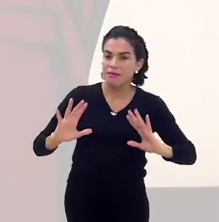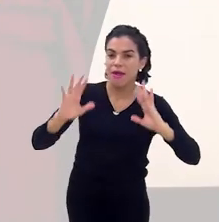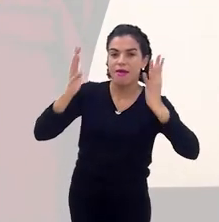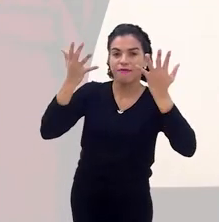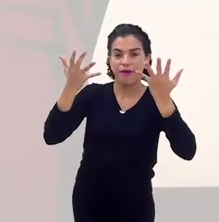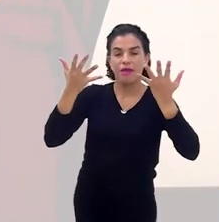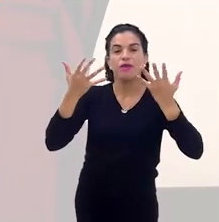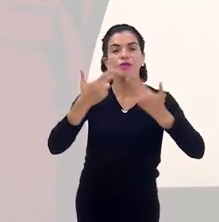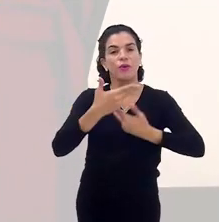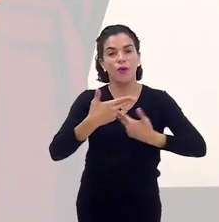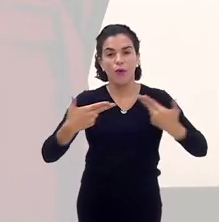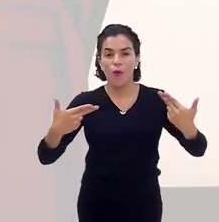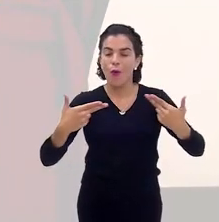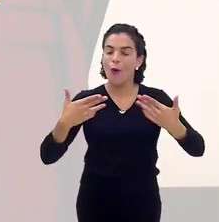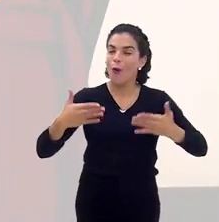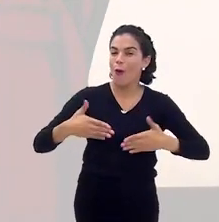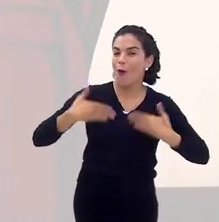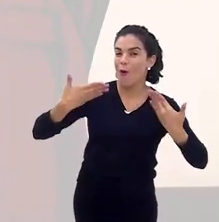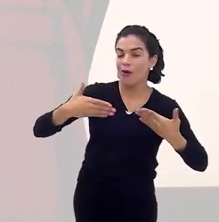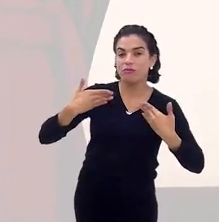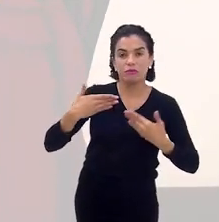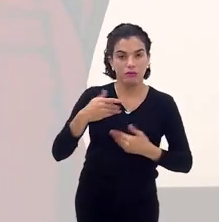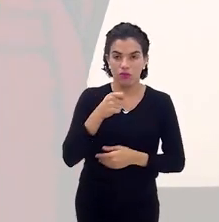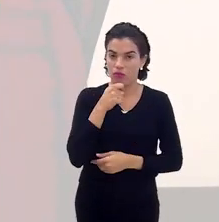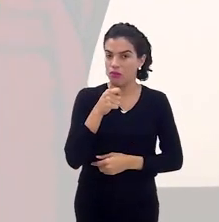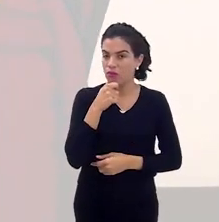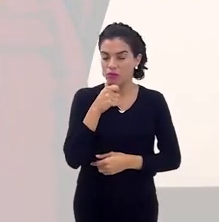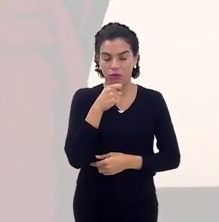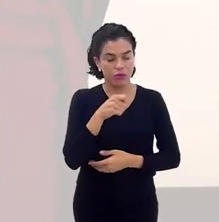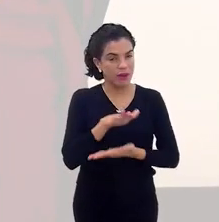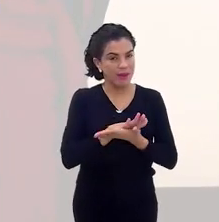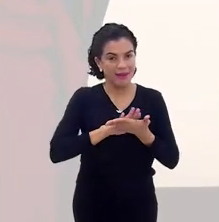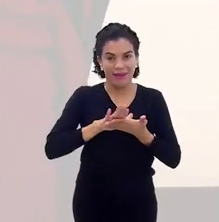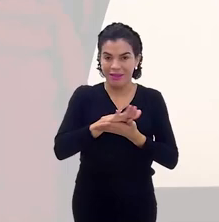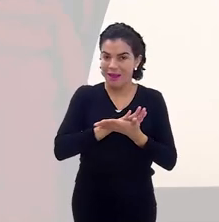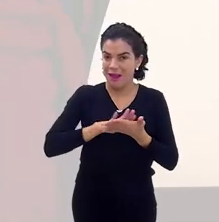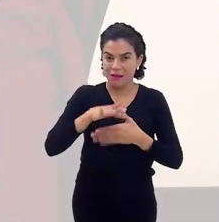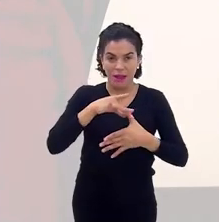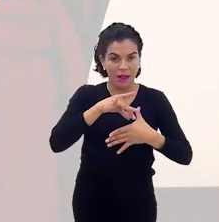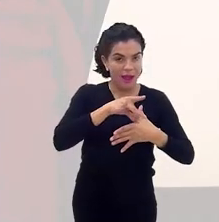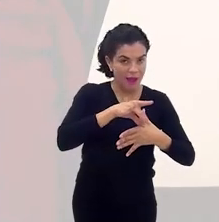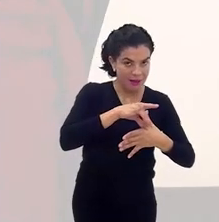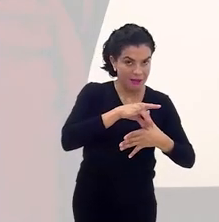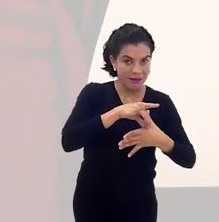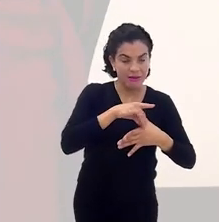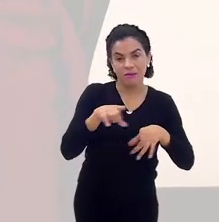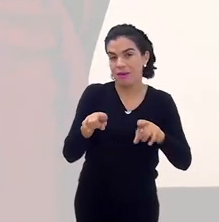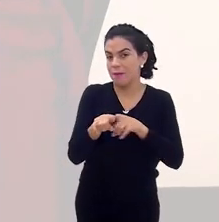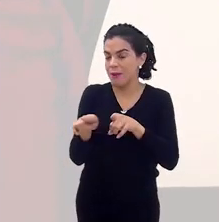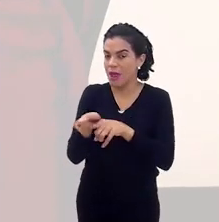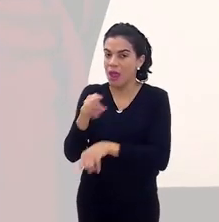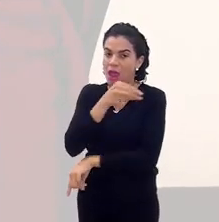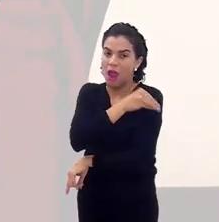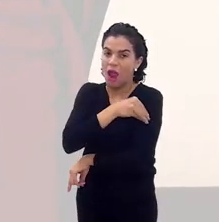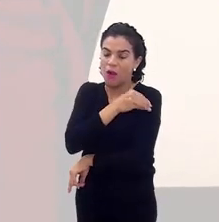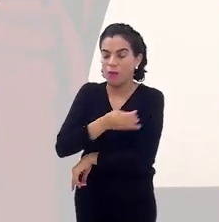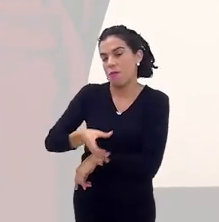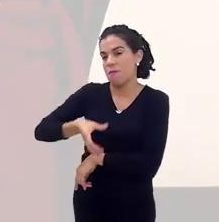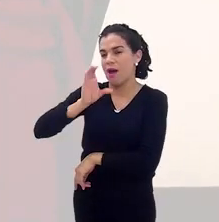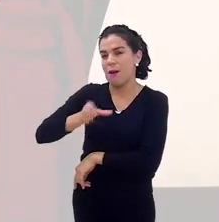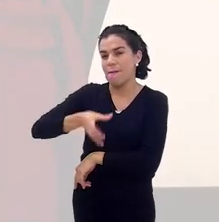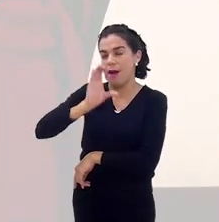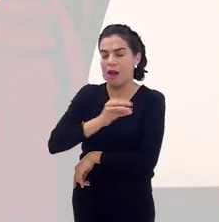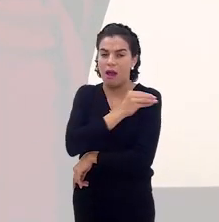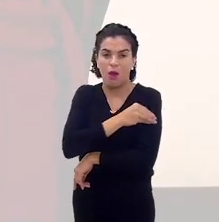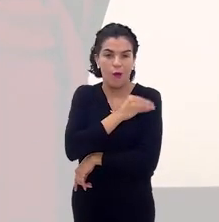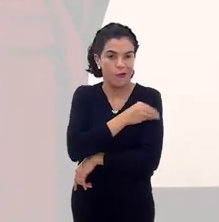cerimônias, ou confraternizações, a gente não tem nem carne, né? E nem bebida